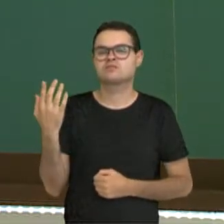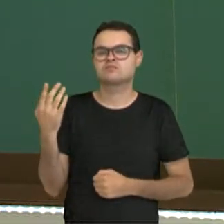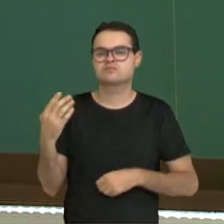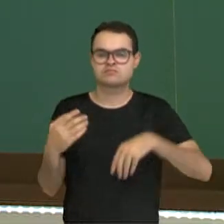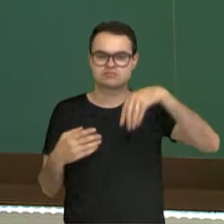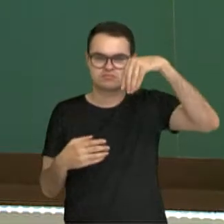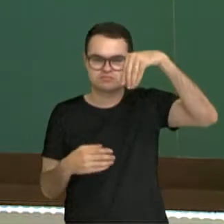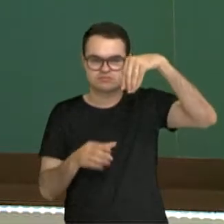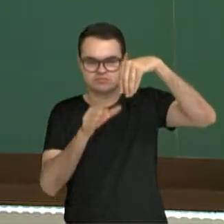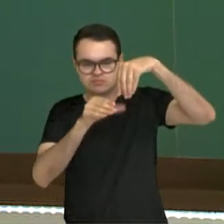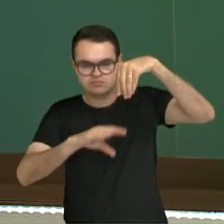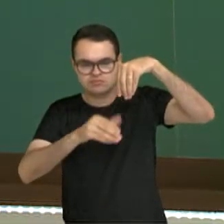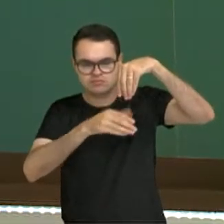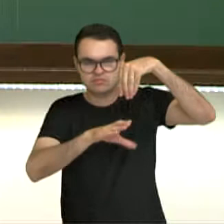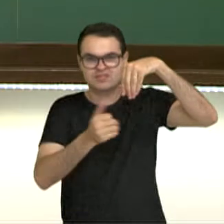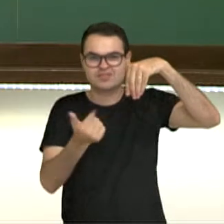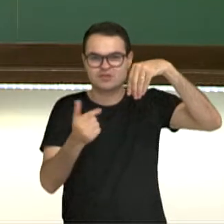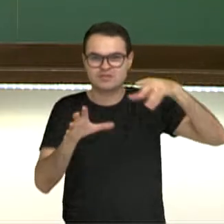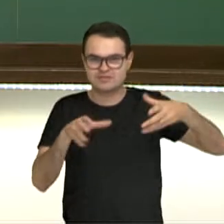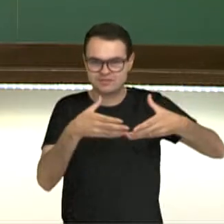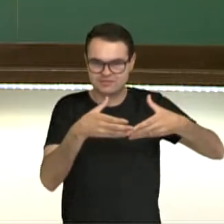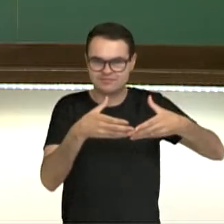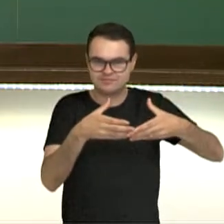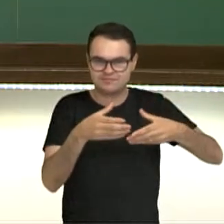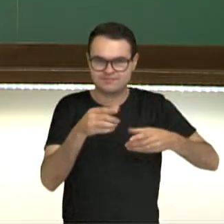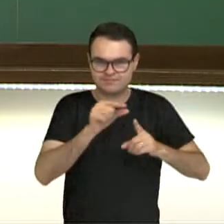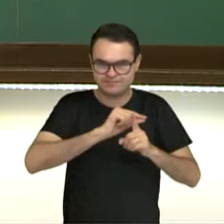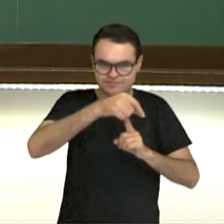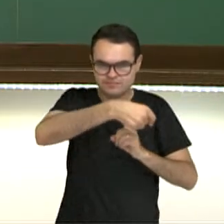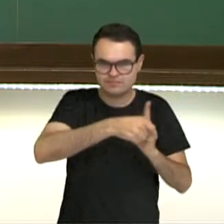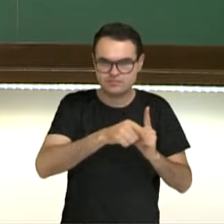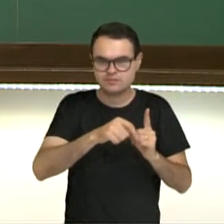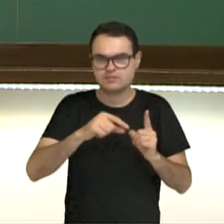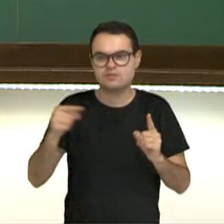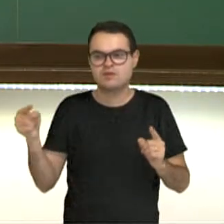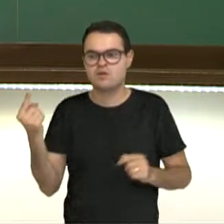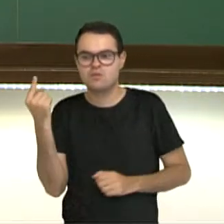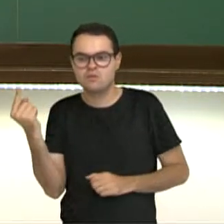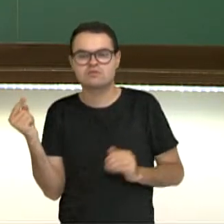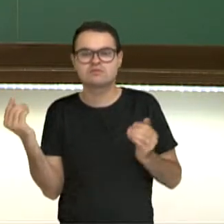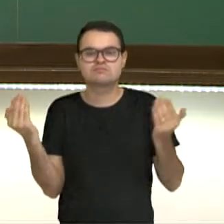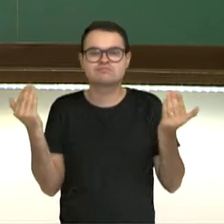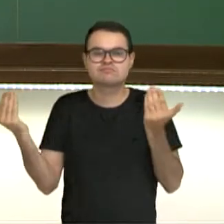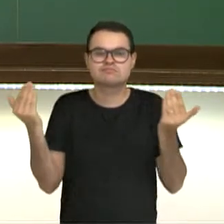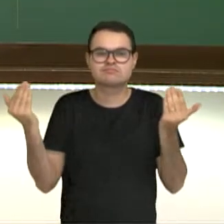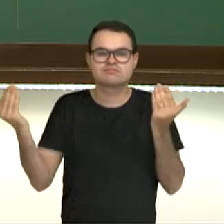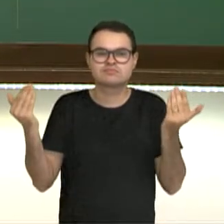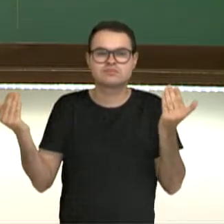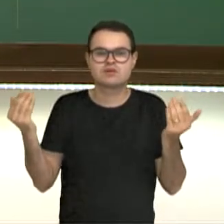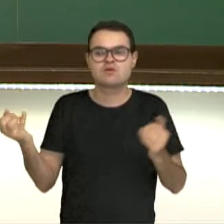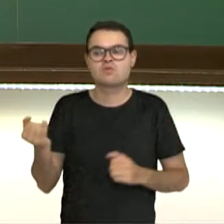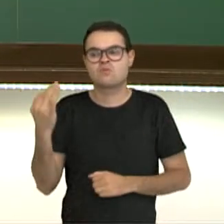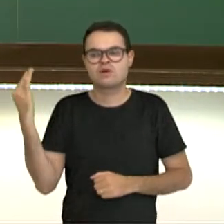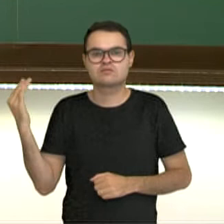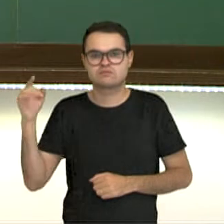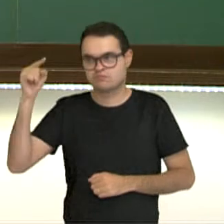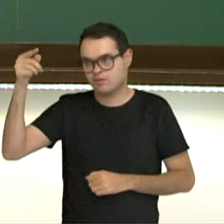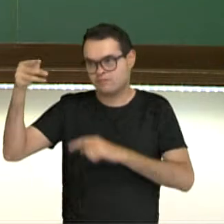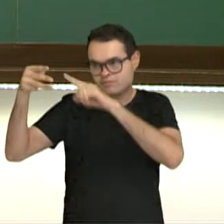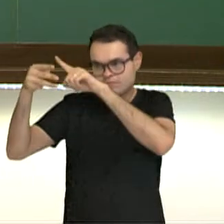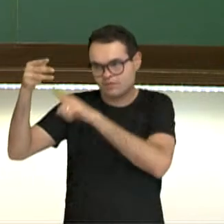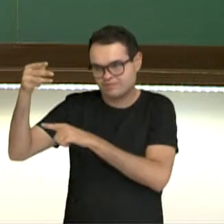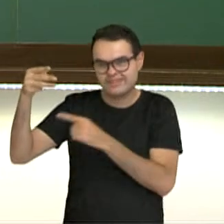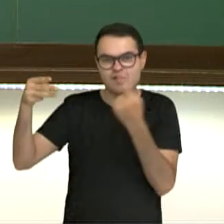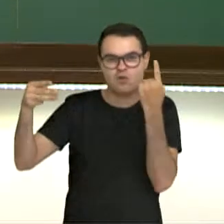cada situação, porque daí eu tenho um parâmetro de equivalência. Para cada uma daquelas situações, quanto custaria uma dúzia? Daí